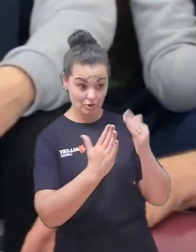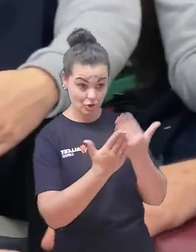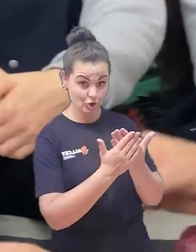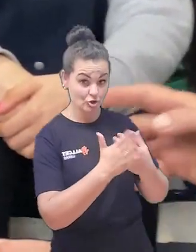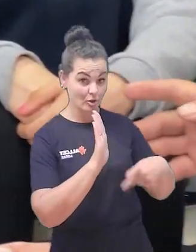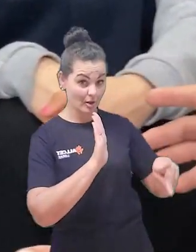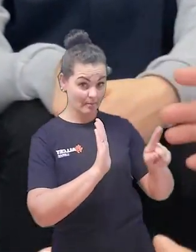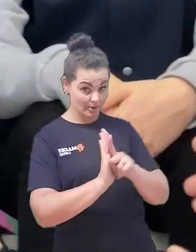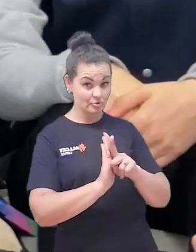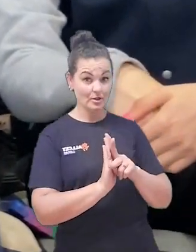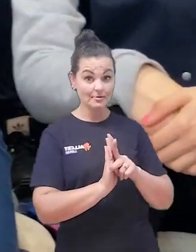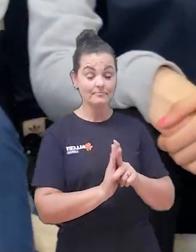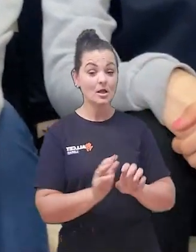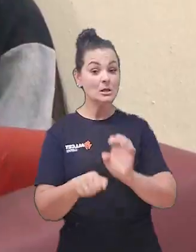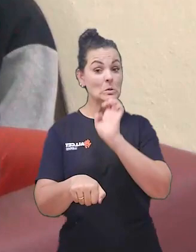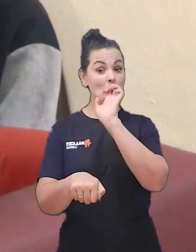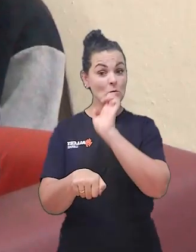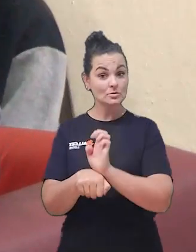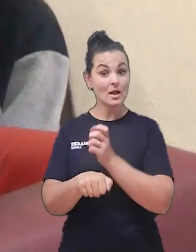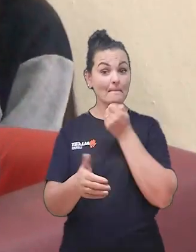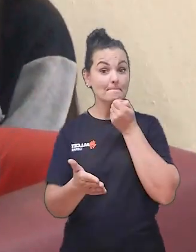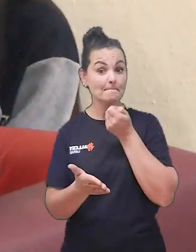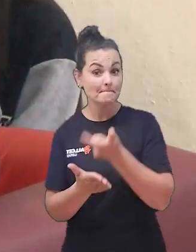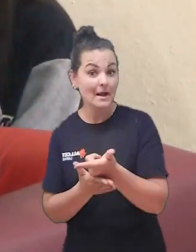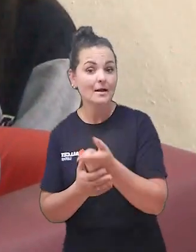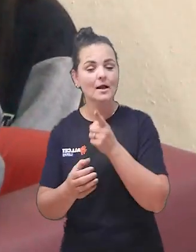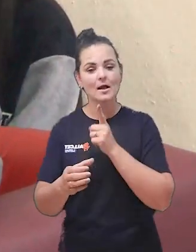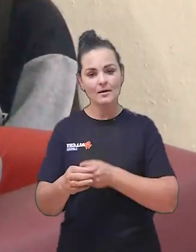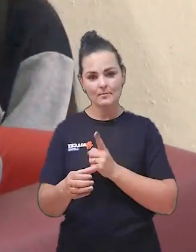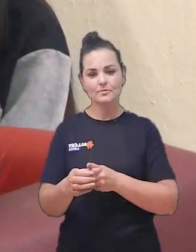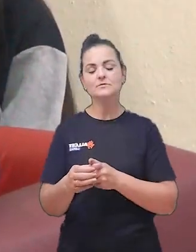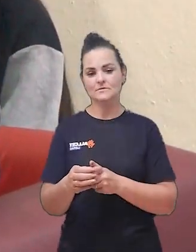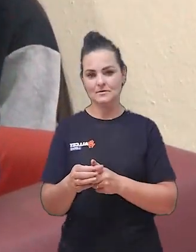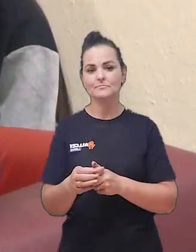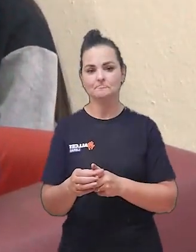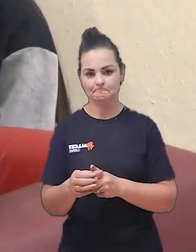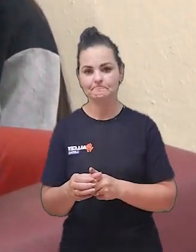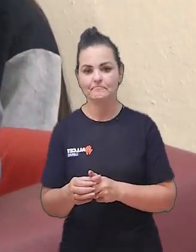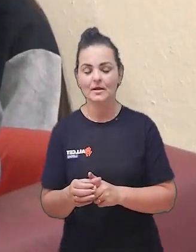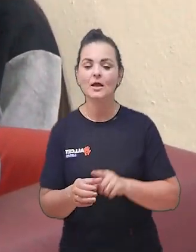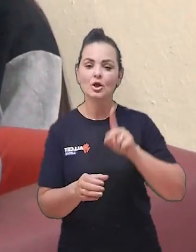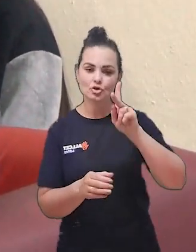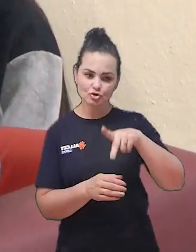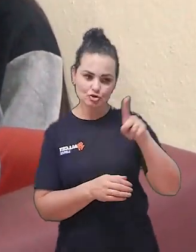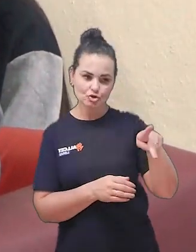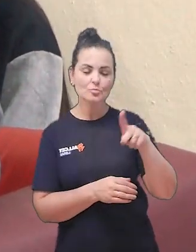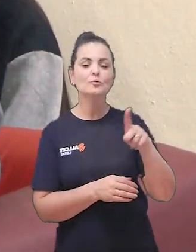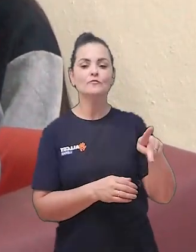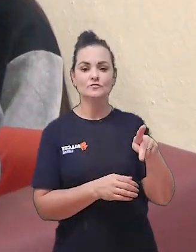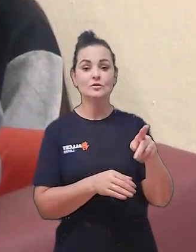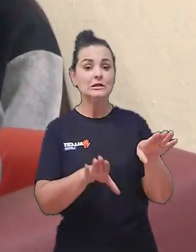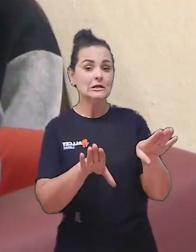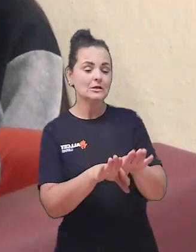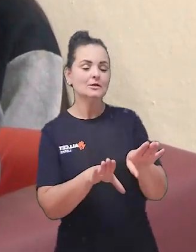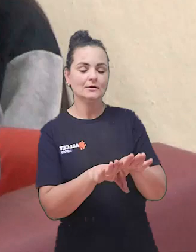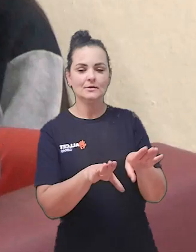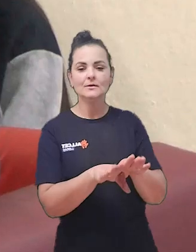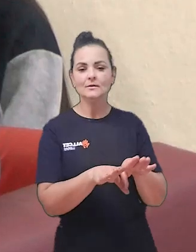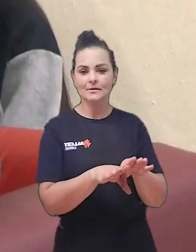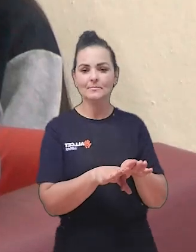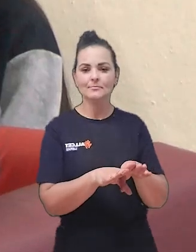aulas à noite, né? E eram ministradas por professores daqui e também pelos irmãos